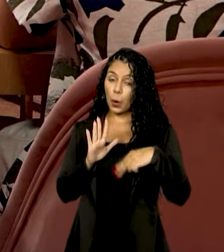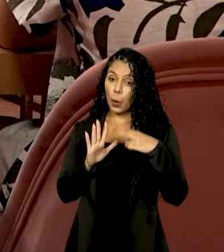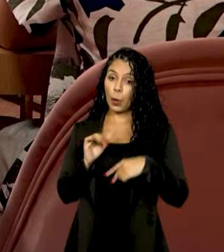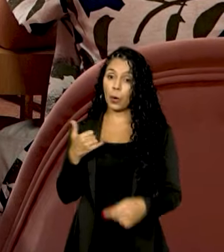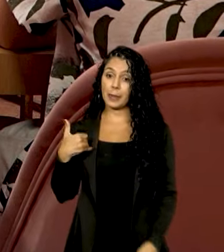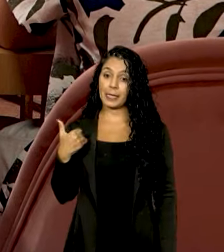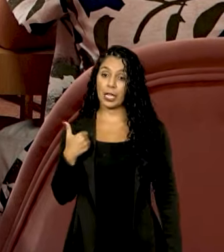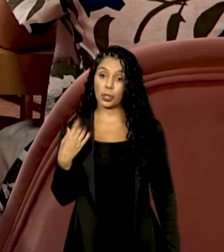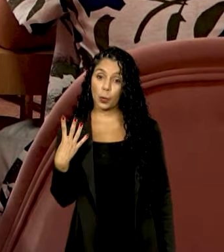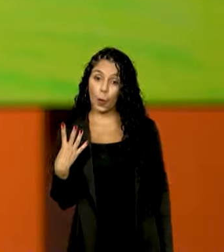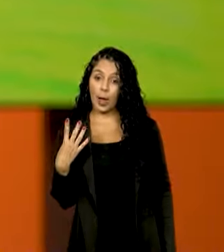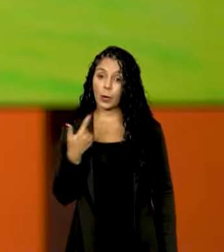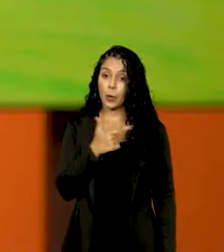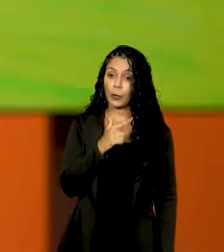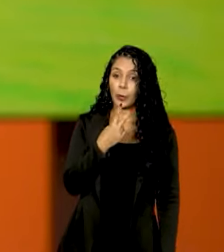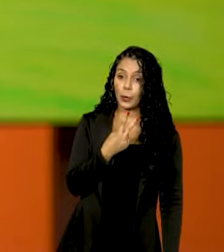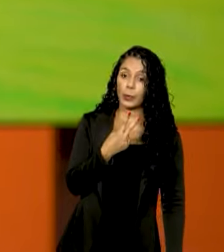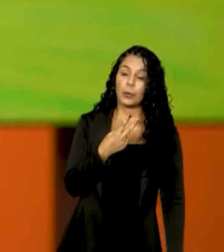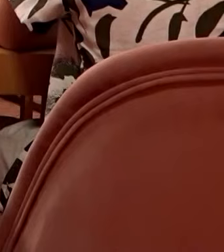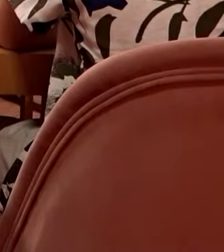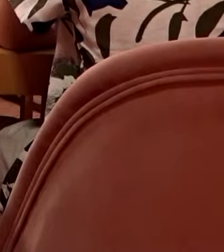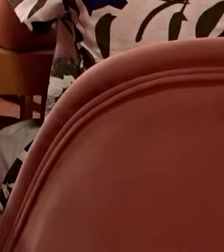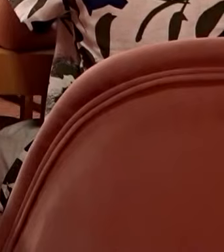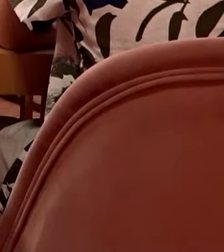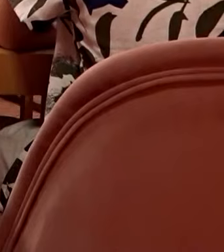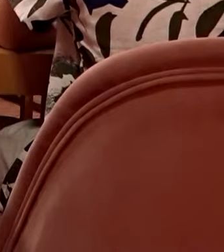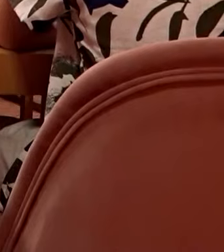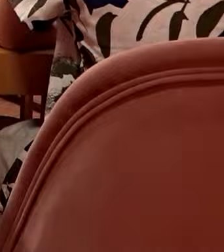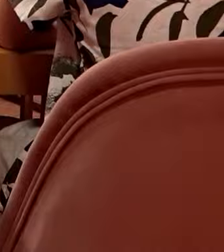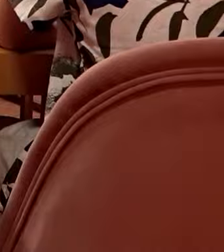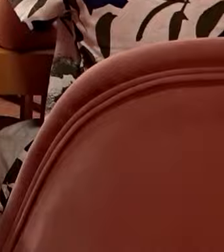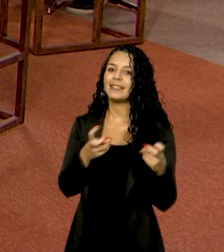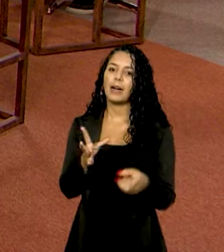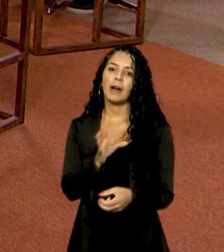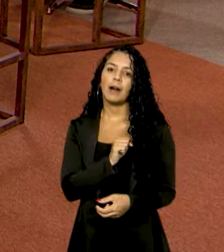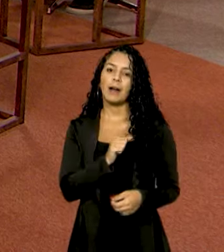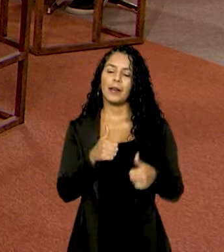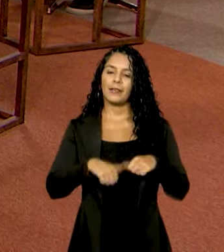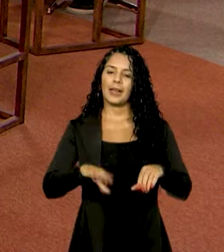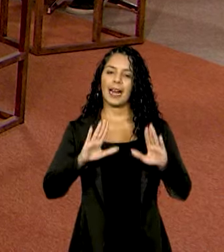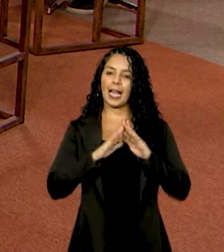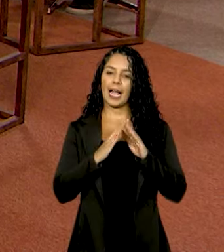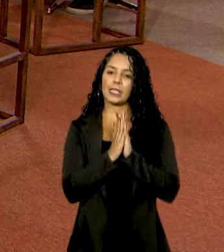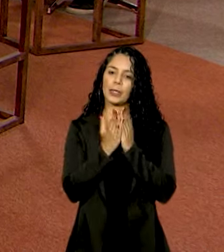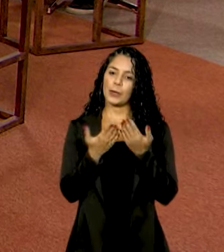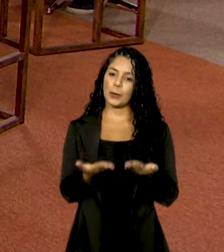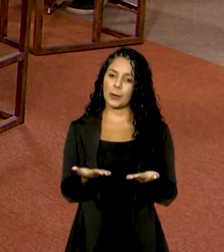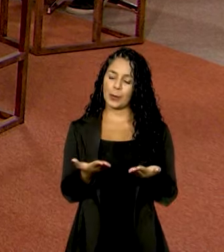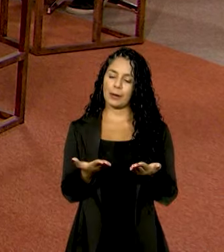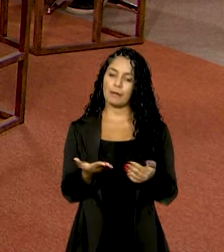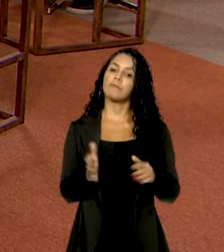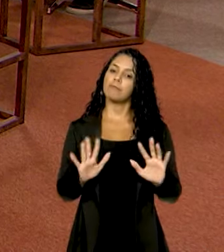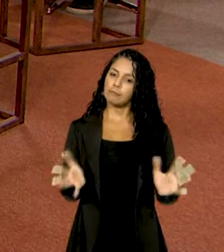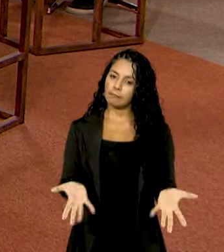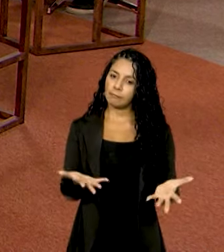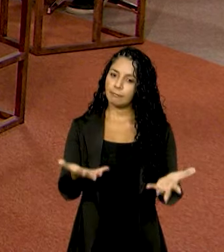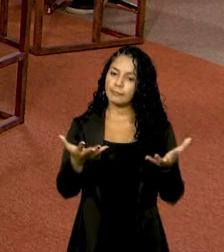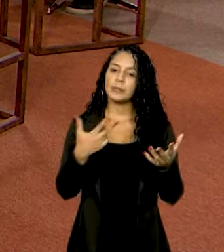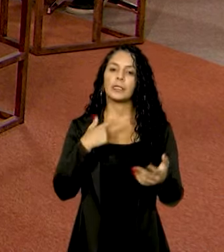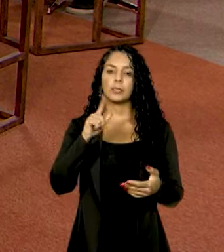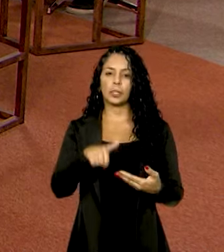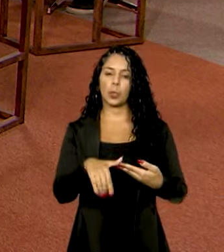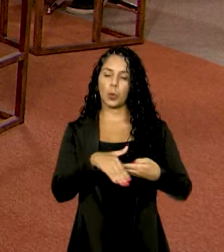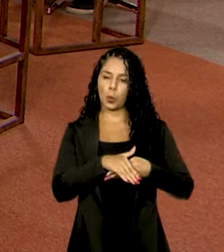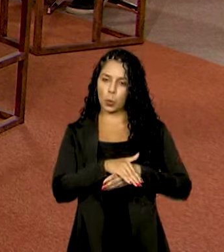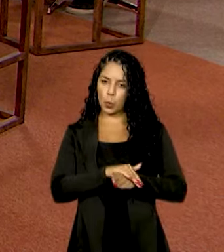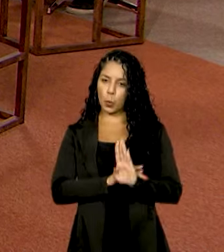outra tem dois. Eu sei. Essa coisa de ler o mundo. Mas amo, você ficou na cama sozinha com o livrinho assim, a gente sempre incentiva. Mas esse é um hábito, sabia? Eu acho